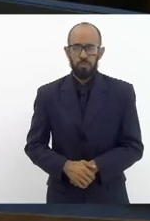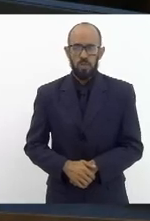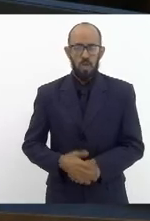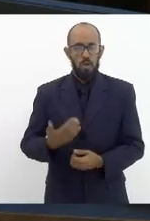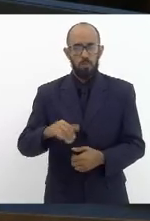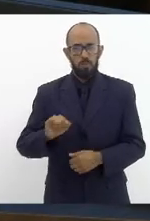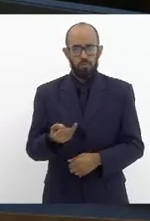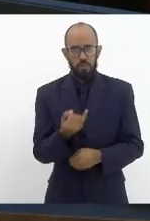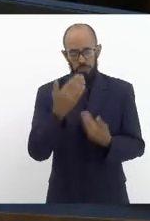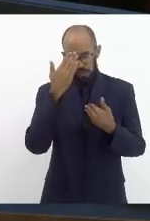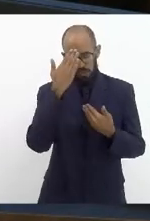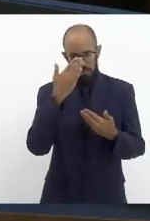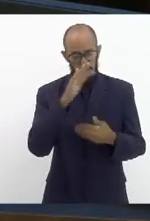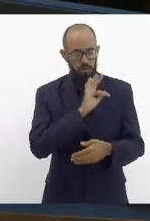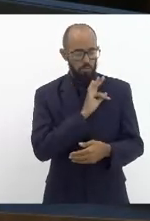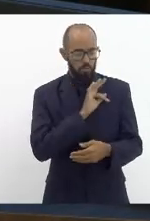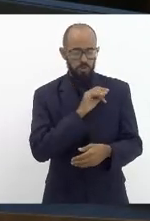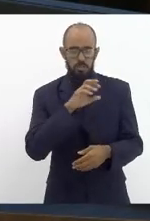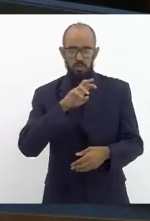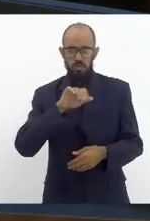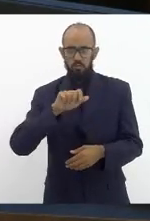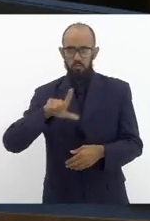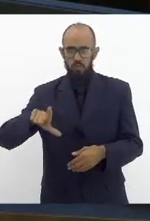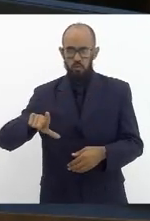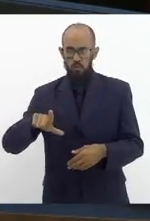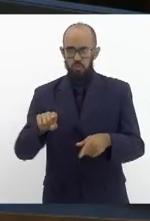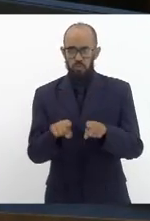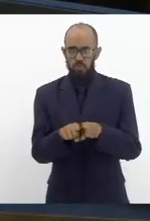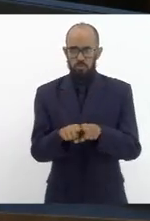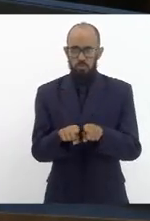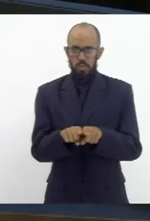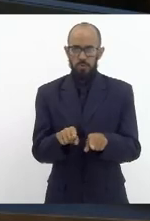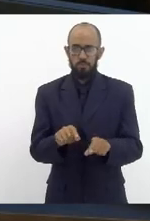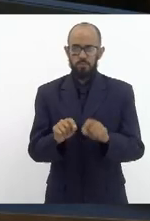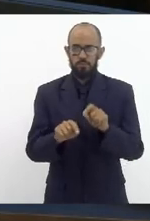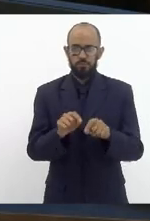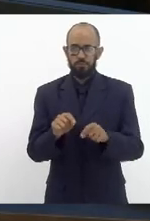posso deixar de citar isso, deputado Carlos Augusto, presidente da Comissão de Servidores Públicos.